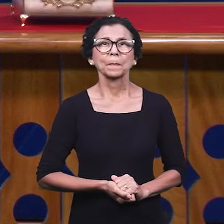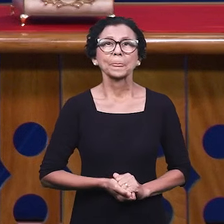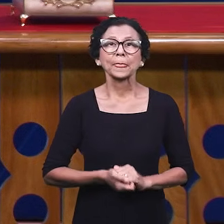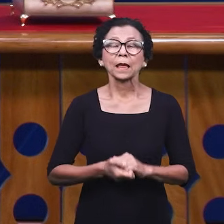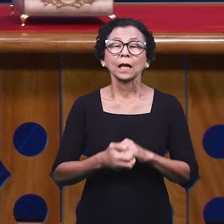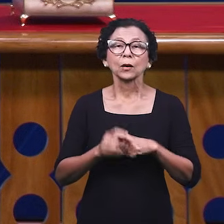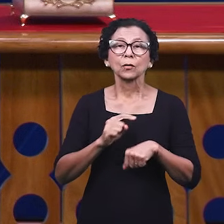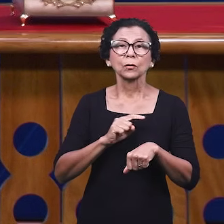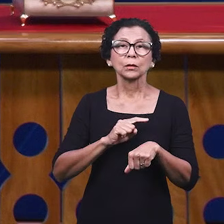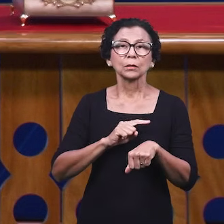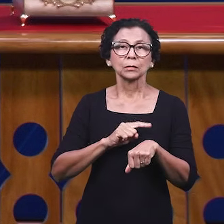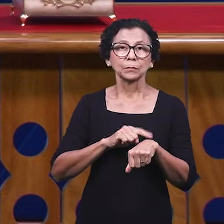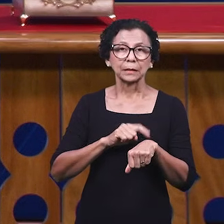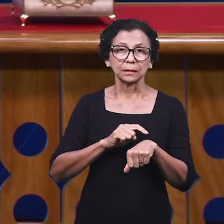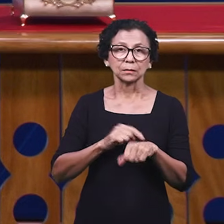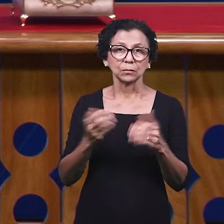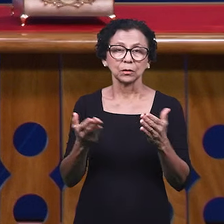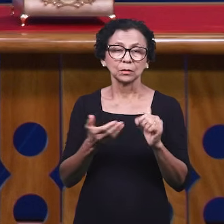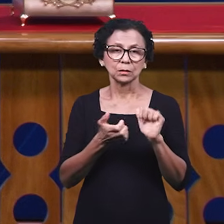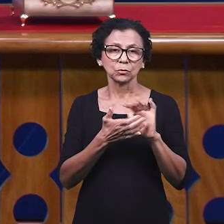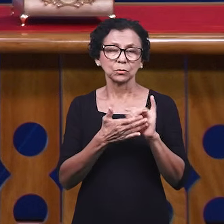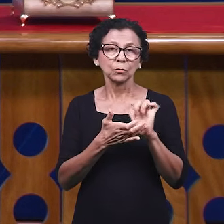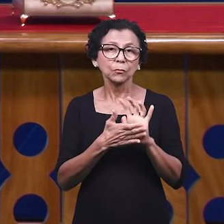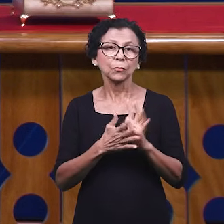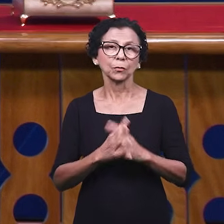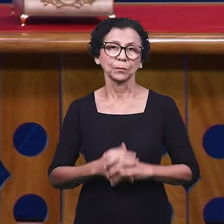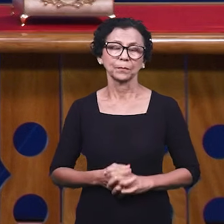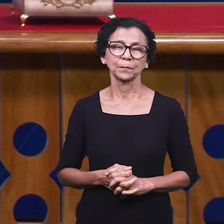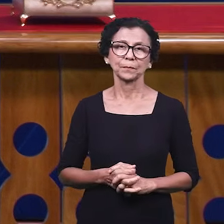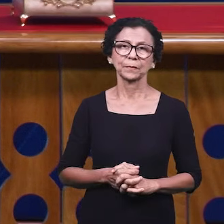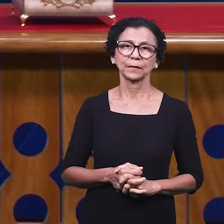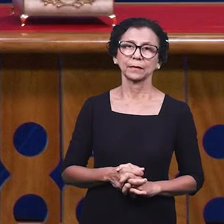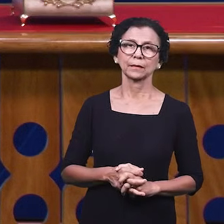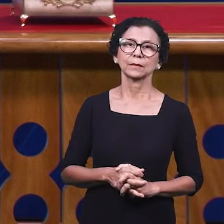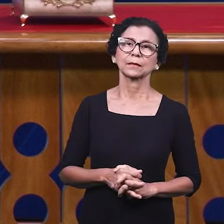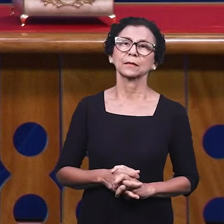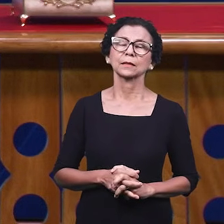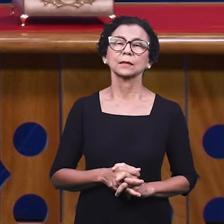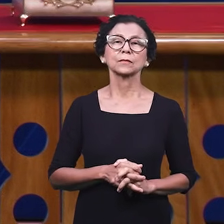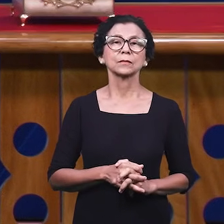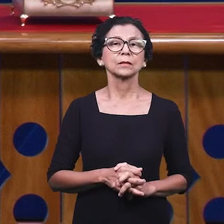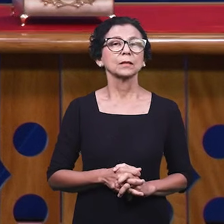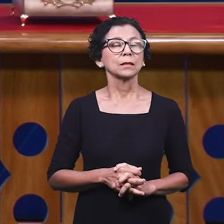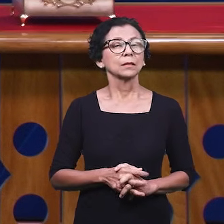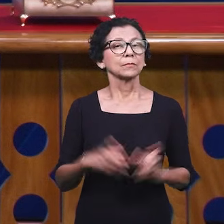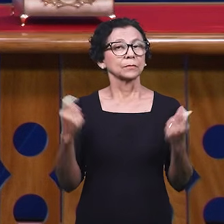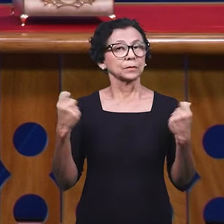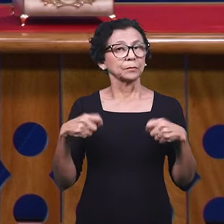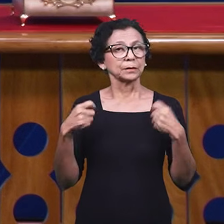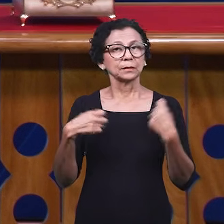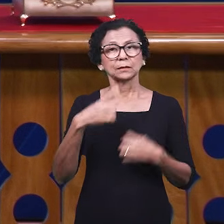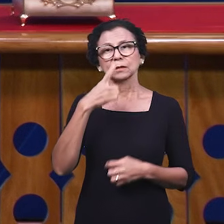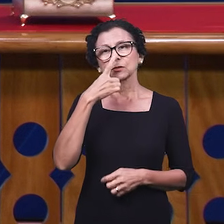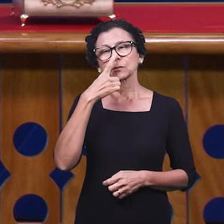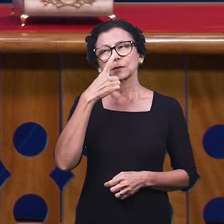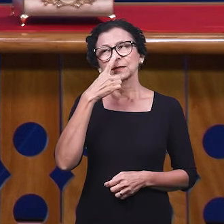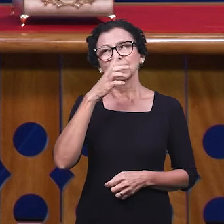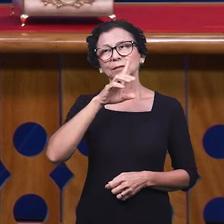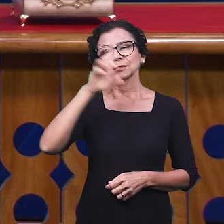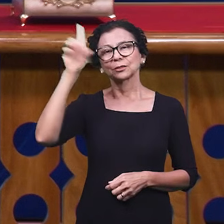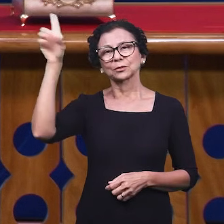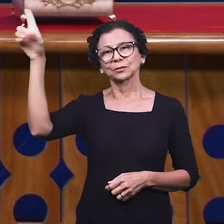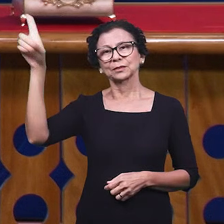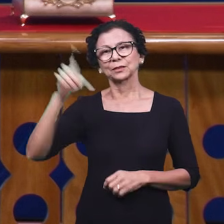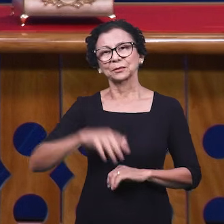não fez isso, feche os seus olhos. Não deixe esse culto acabar sem você ter essa audiência com o rei. Sabe por quê? O